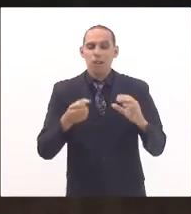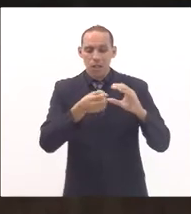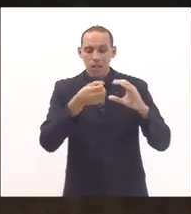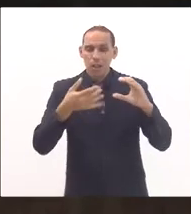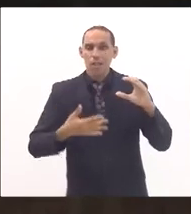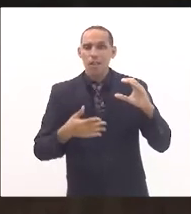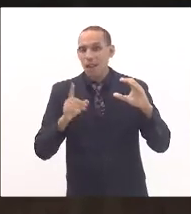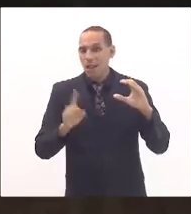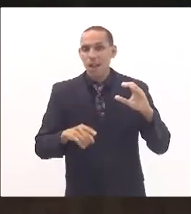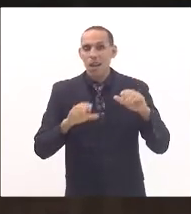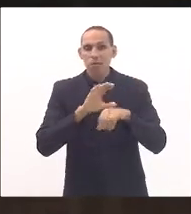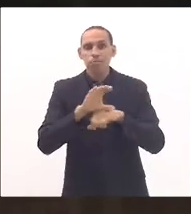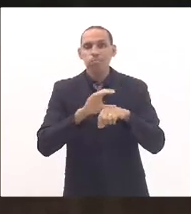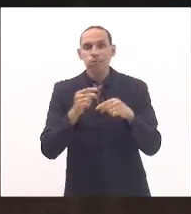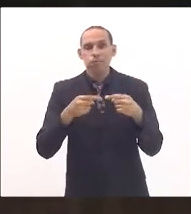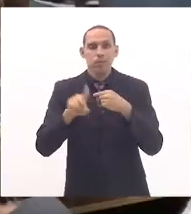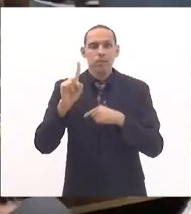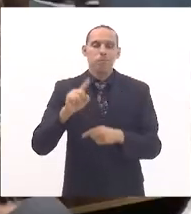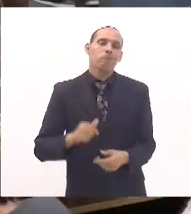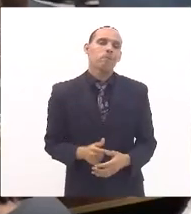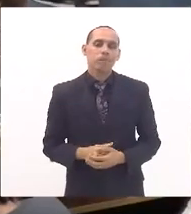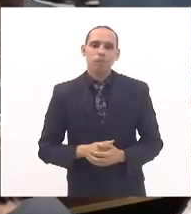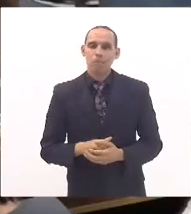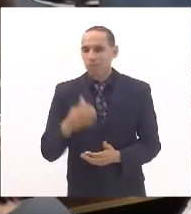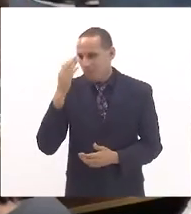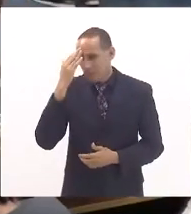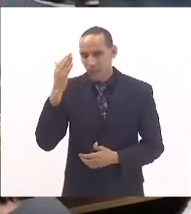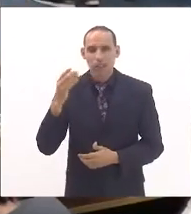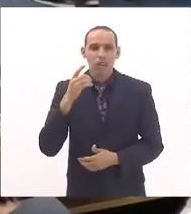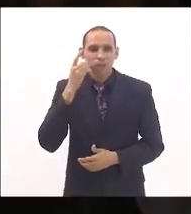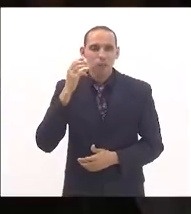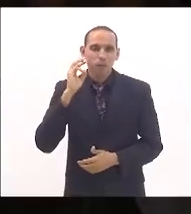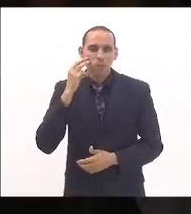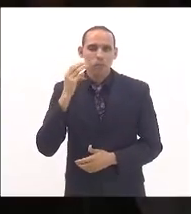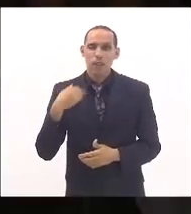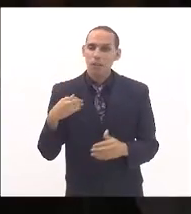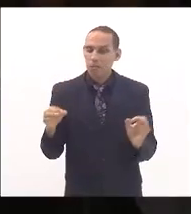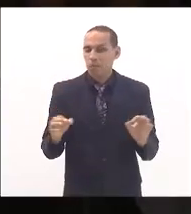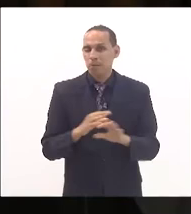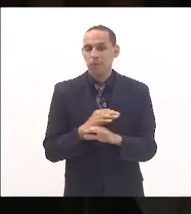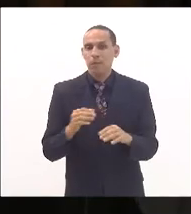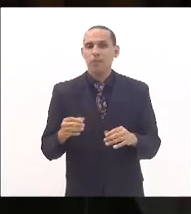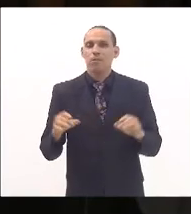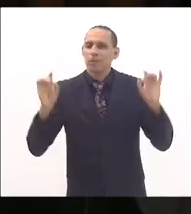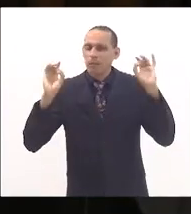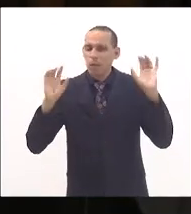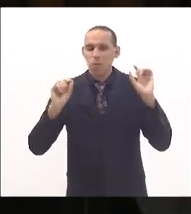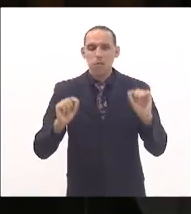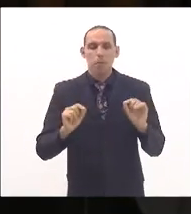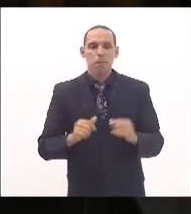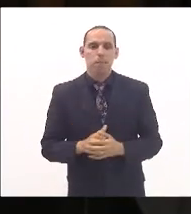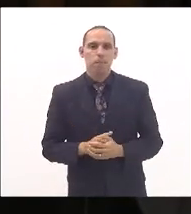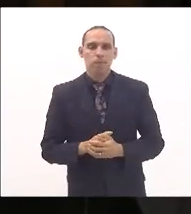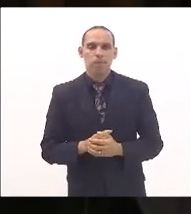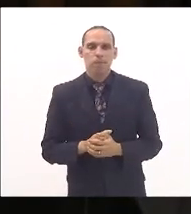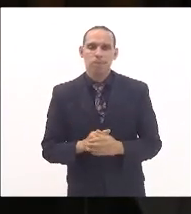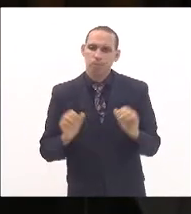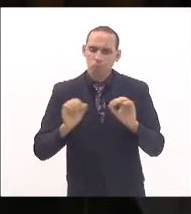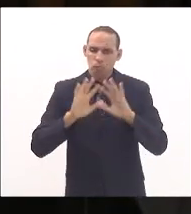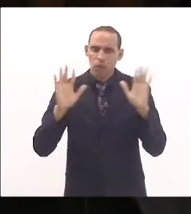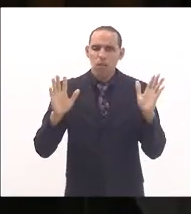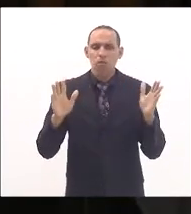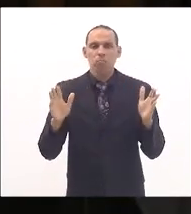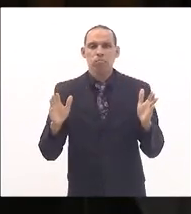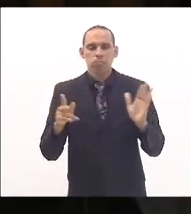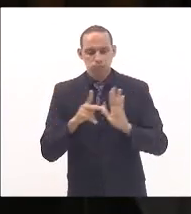de inconstitucionalidade. Obrigado, deputado Valdeck. Eu concluo destacando, evidentemente, considero que o